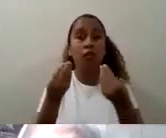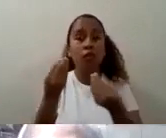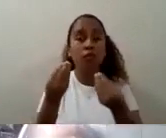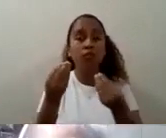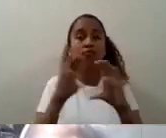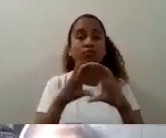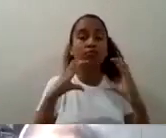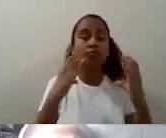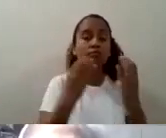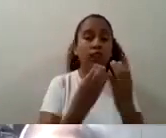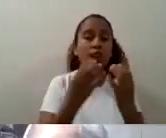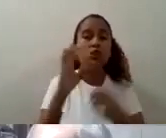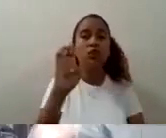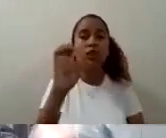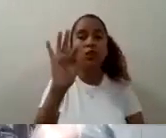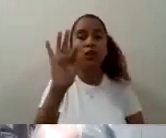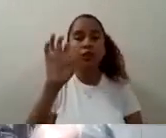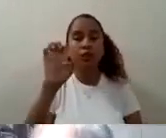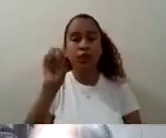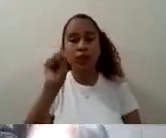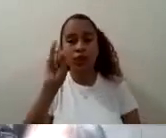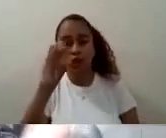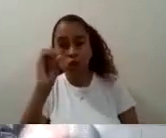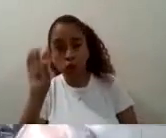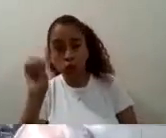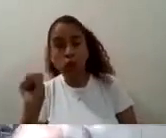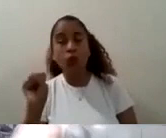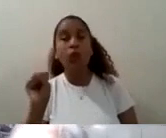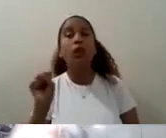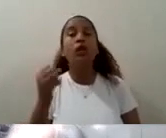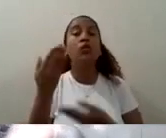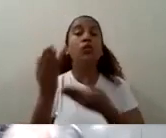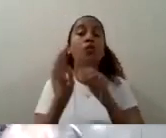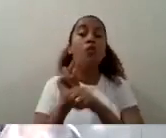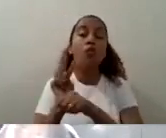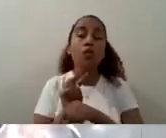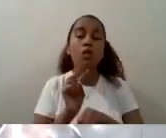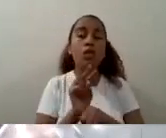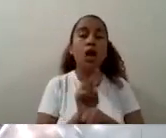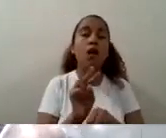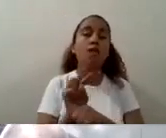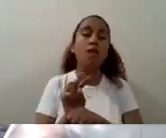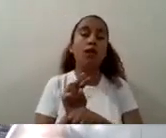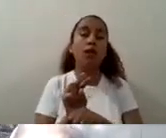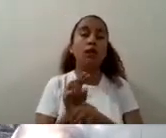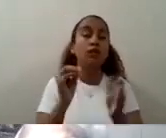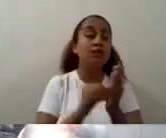Efésios tratava a intolerância que havia dos judeus em relação aos gentios.